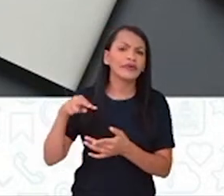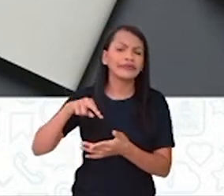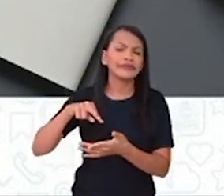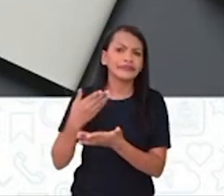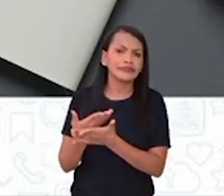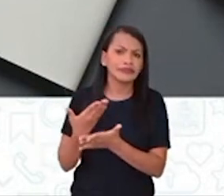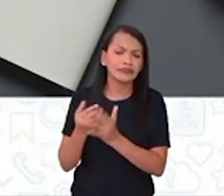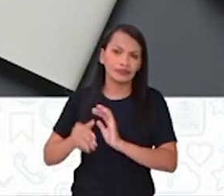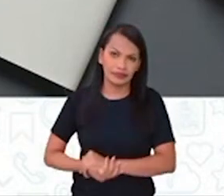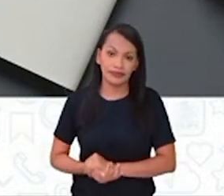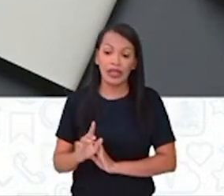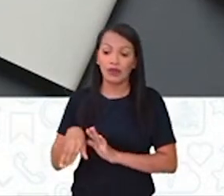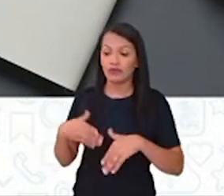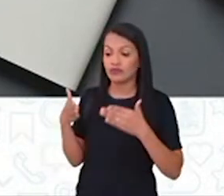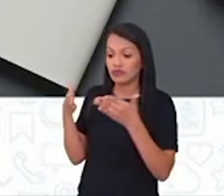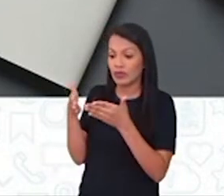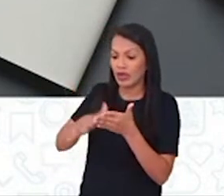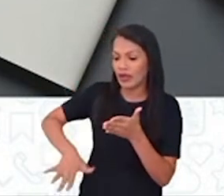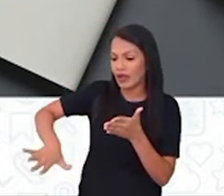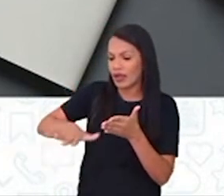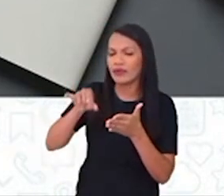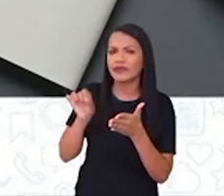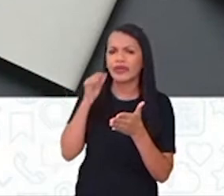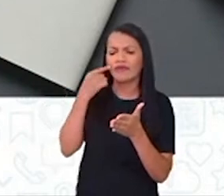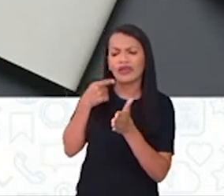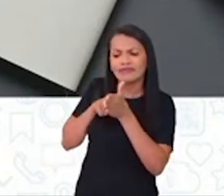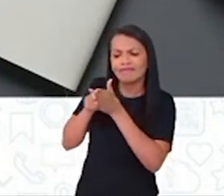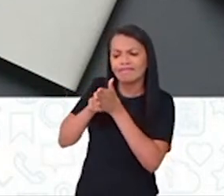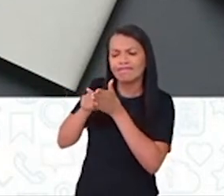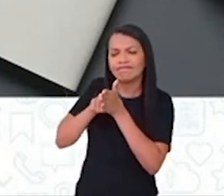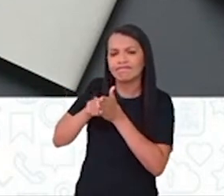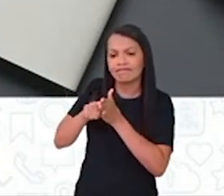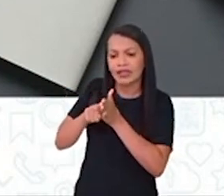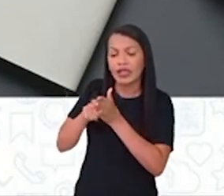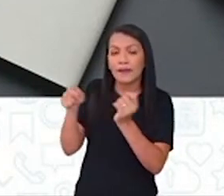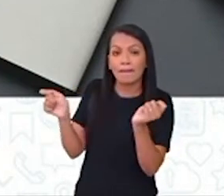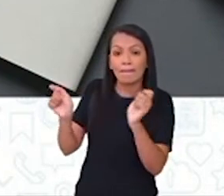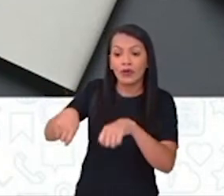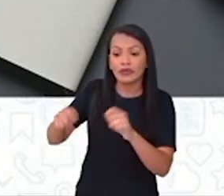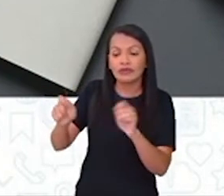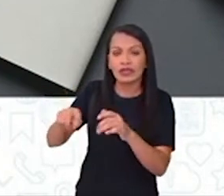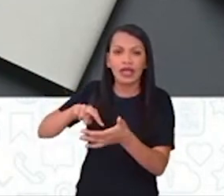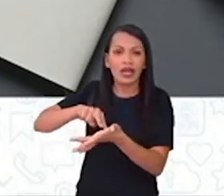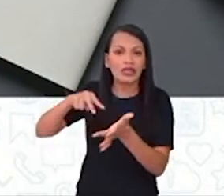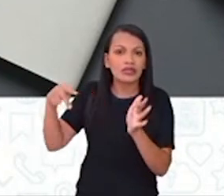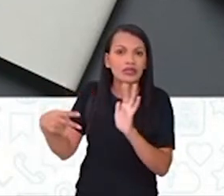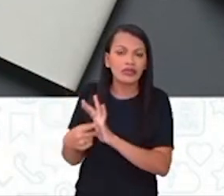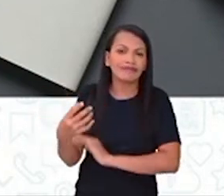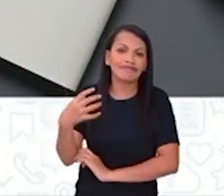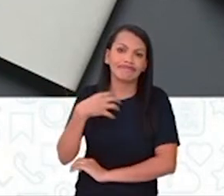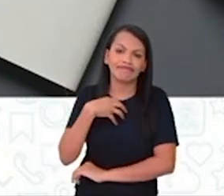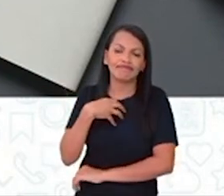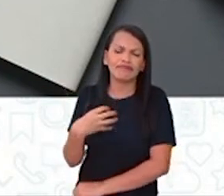Porque é um campo de estudo que vai justamente se debruçar sobre essas possibilidades de sentido que as